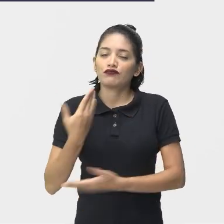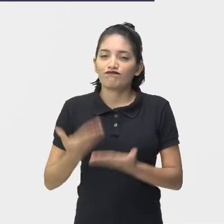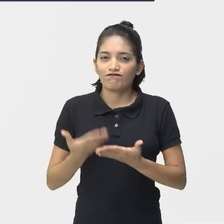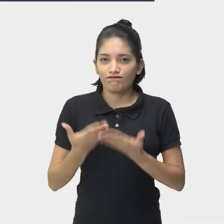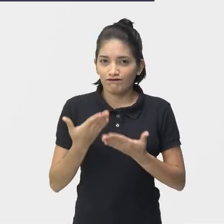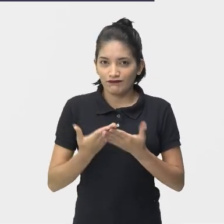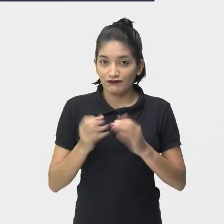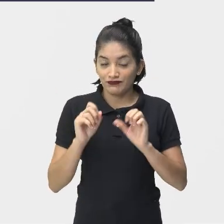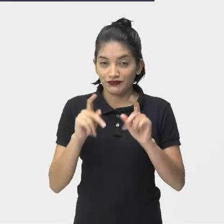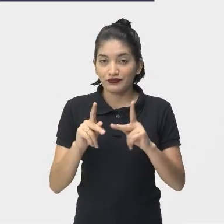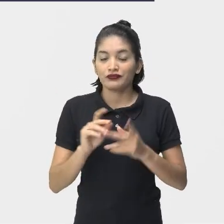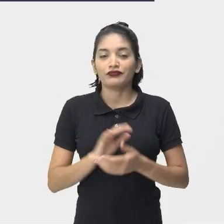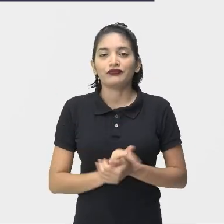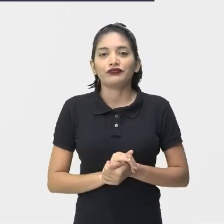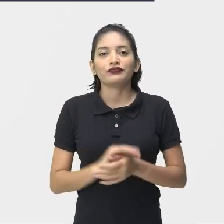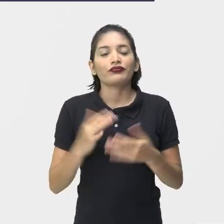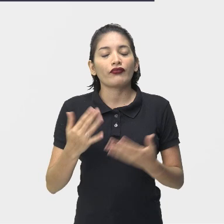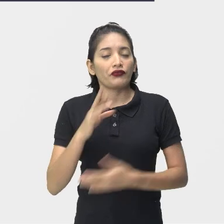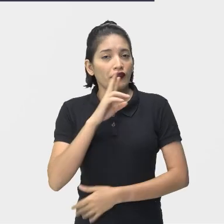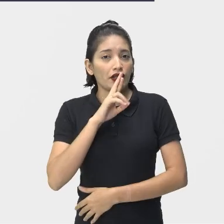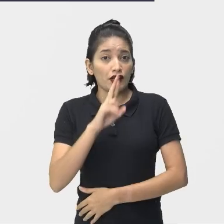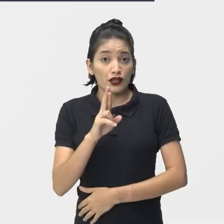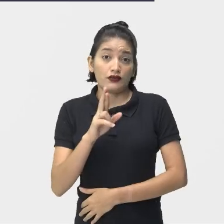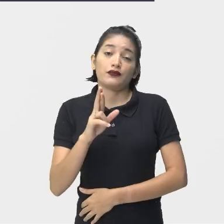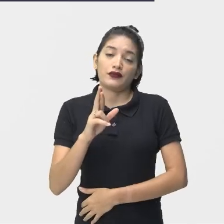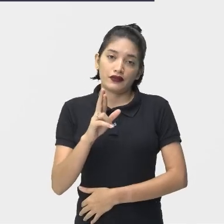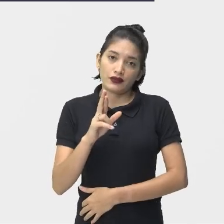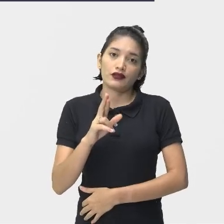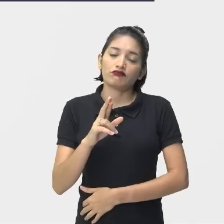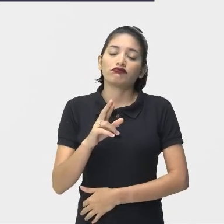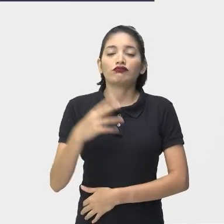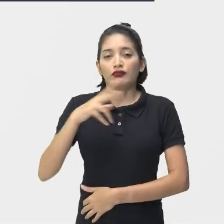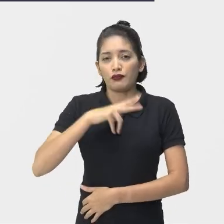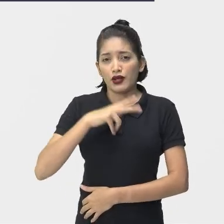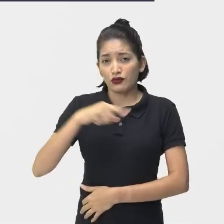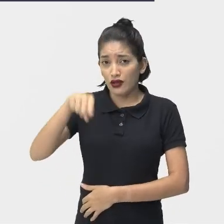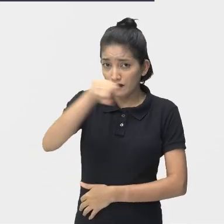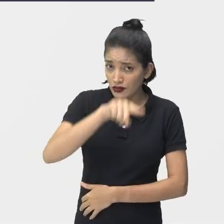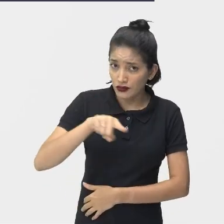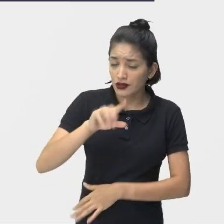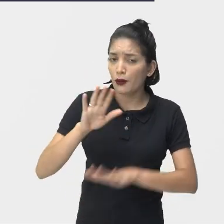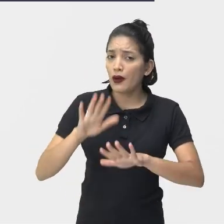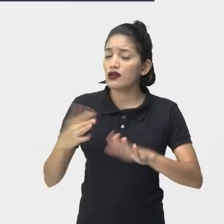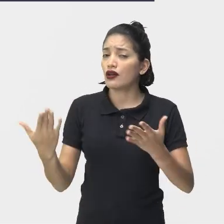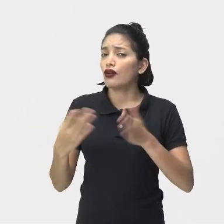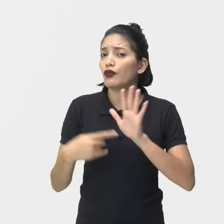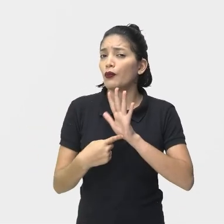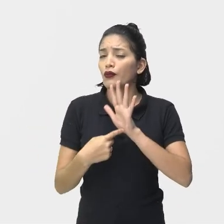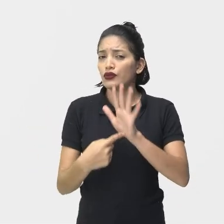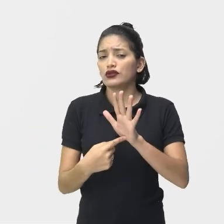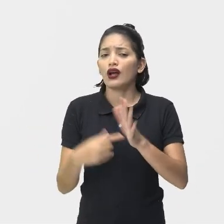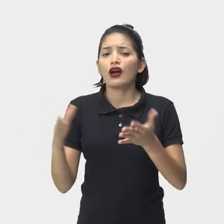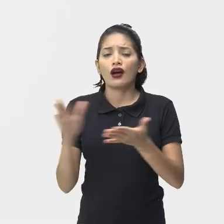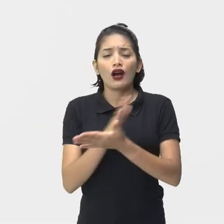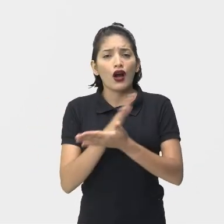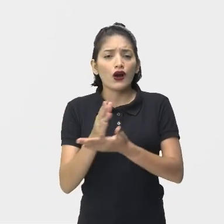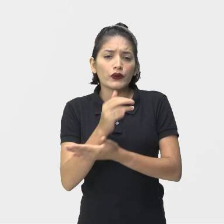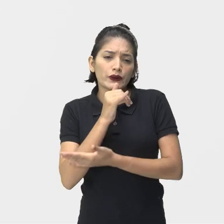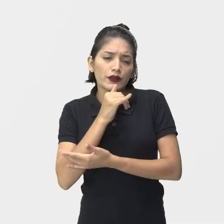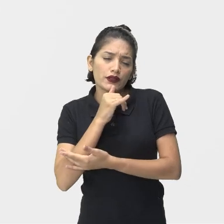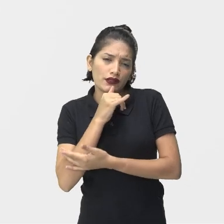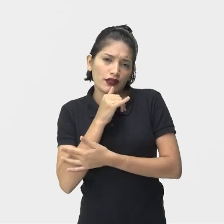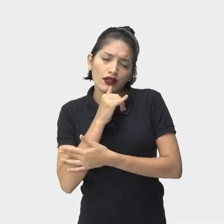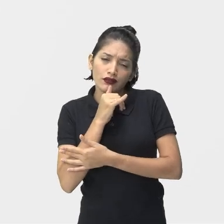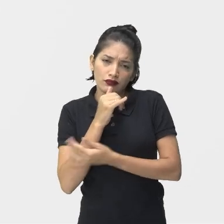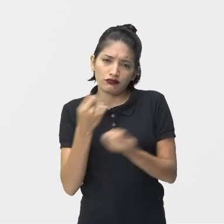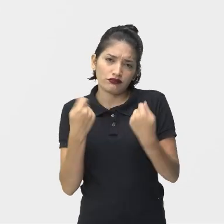estudando, tá certo? Então, essa resposta é de cunho totalmente pessoal, só que eu vou mostrar para vocês alguns exemplos